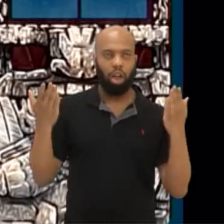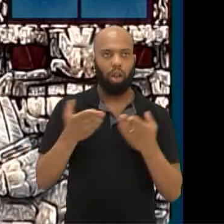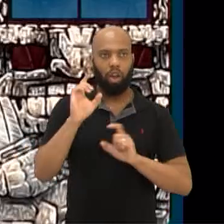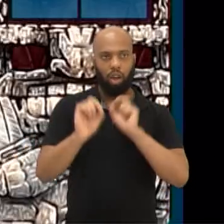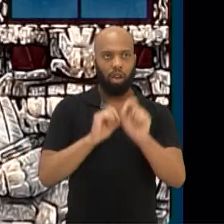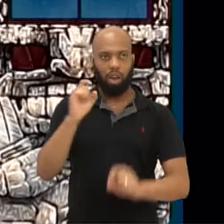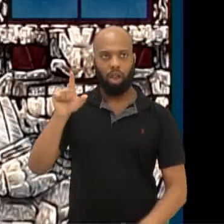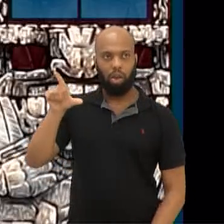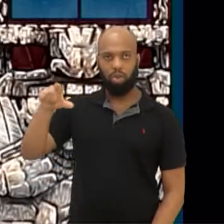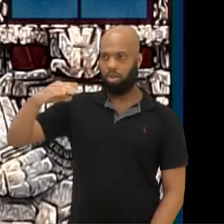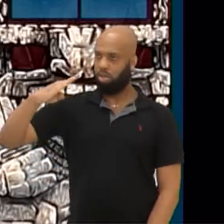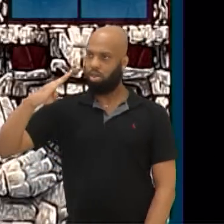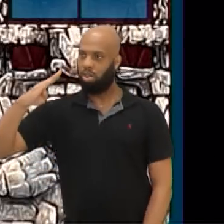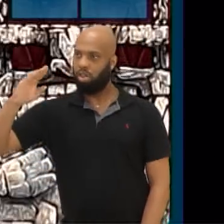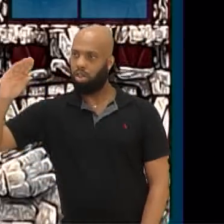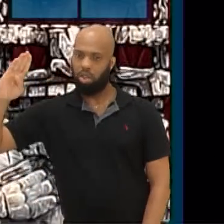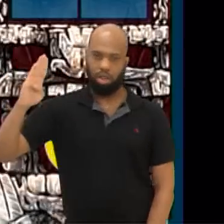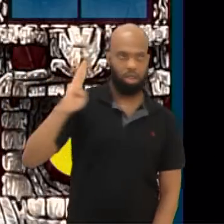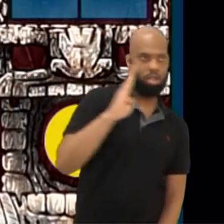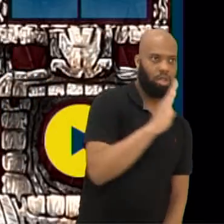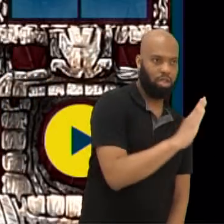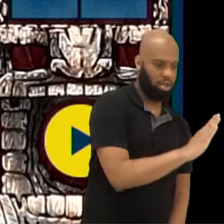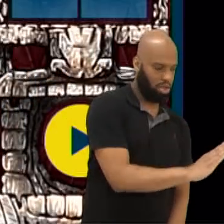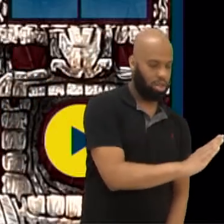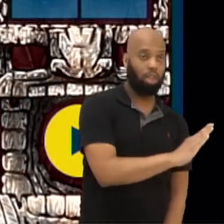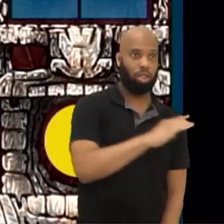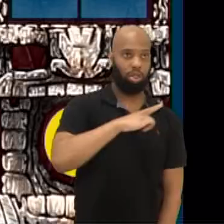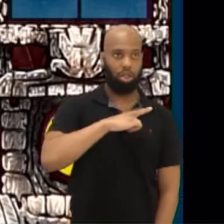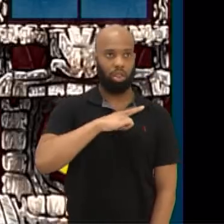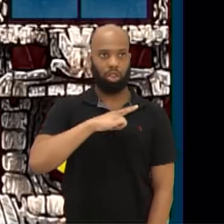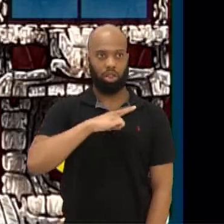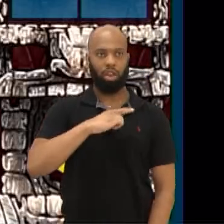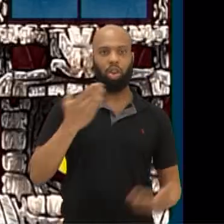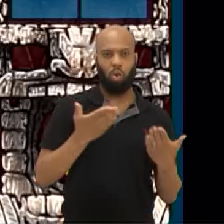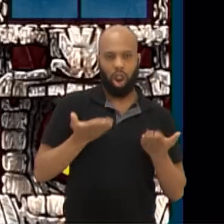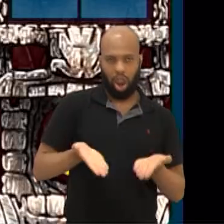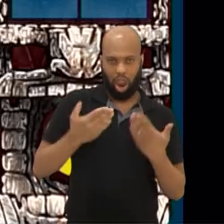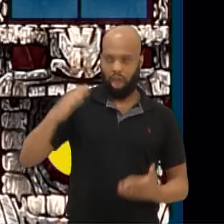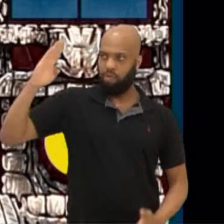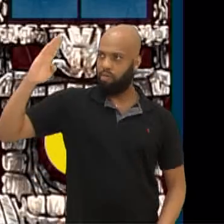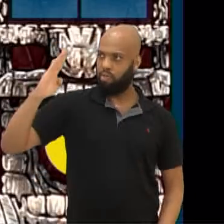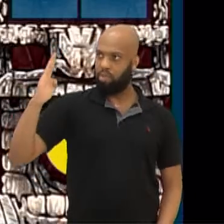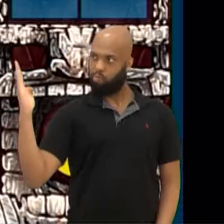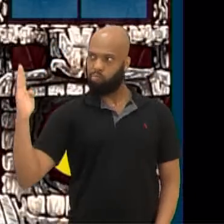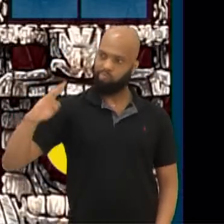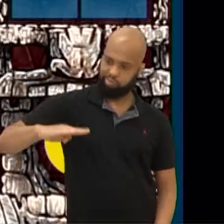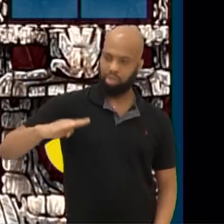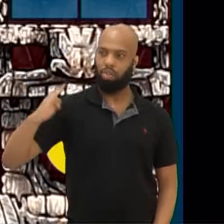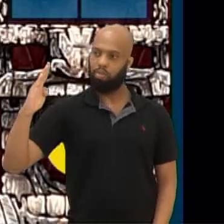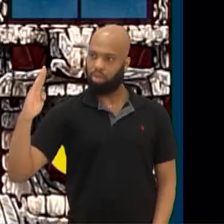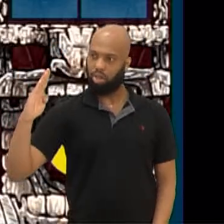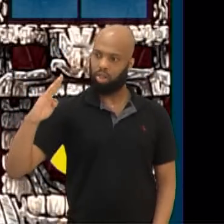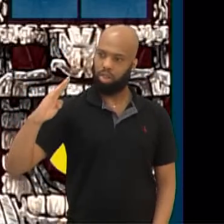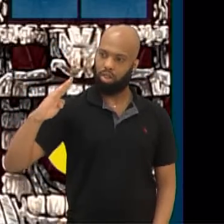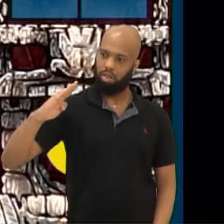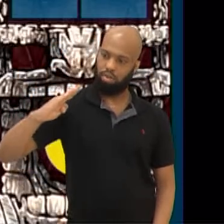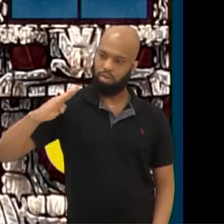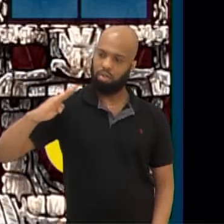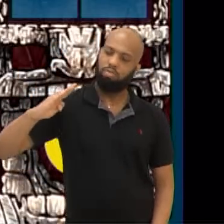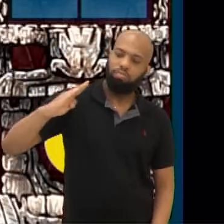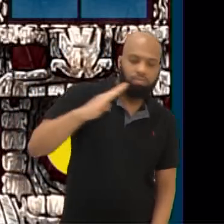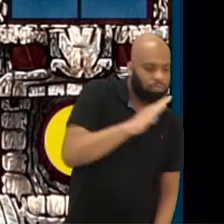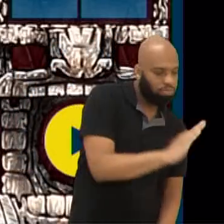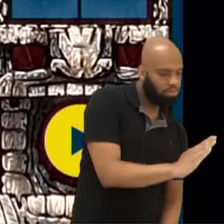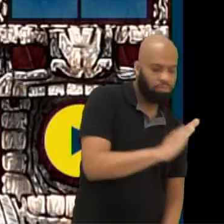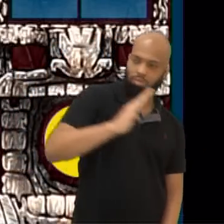de colocar, eu posso colocar essa pequena aqui, né? Que eu tenho uma inclinação um pouco mais leve, perceberam? Essa mais aqui, uma inclinação não